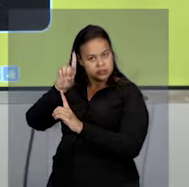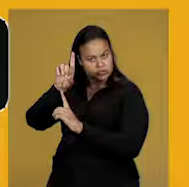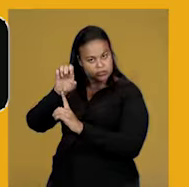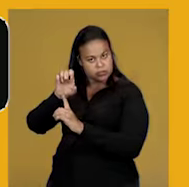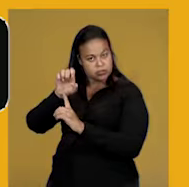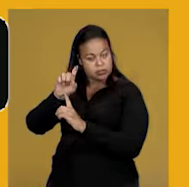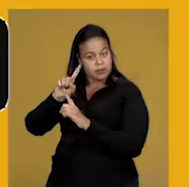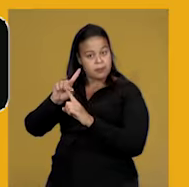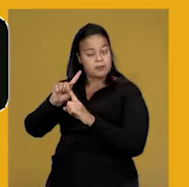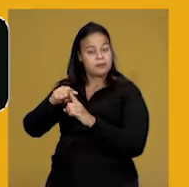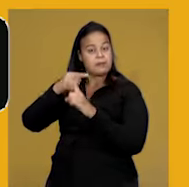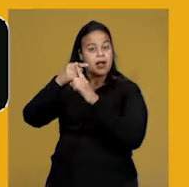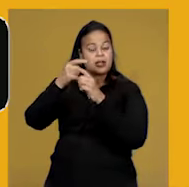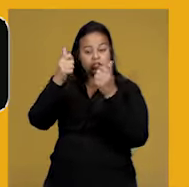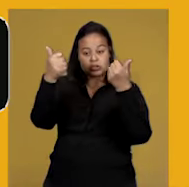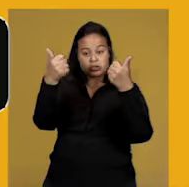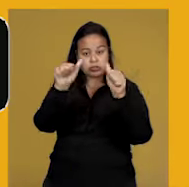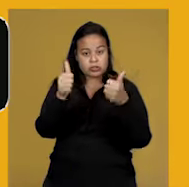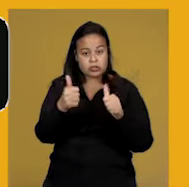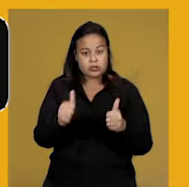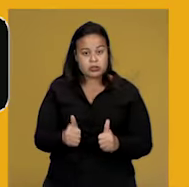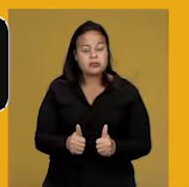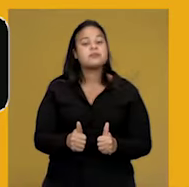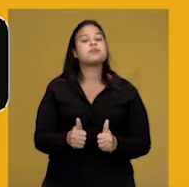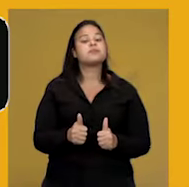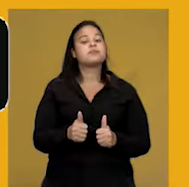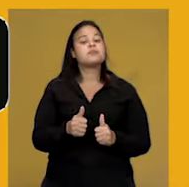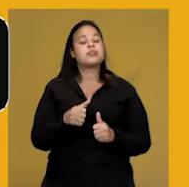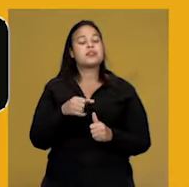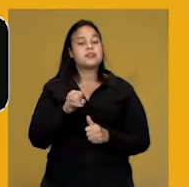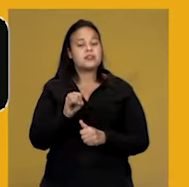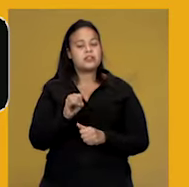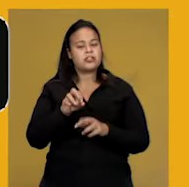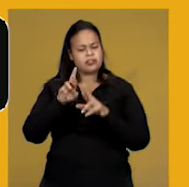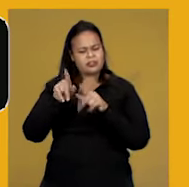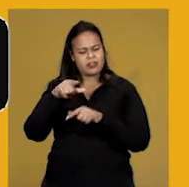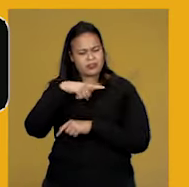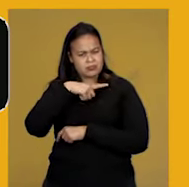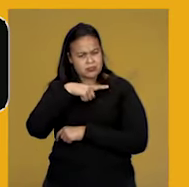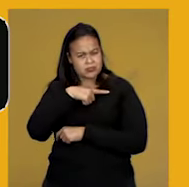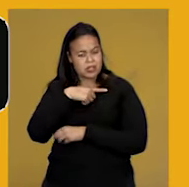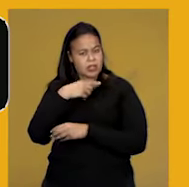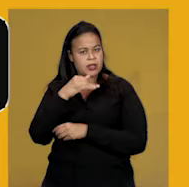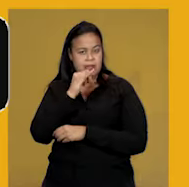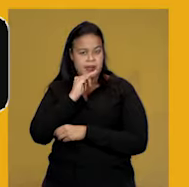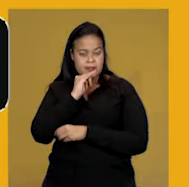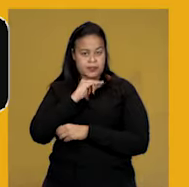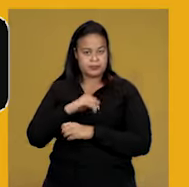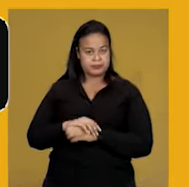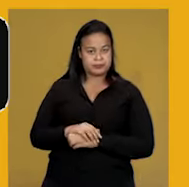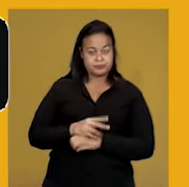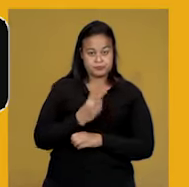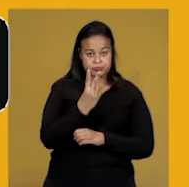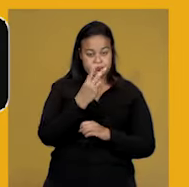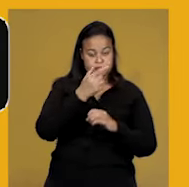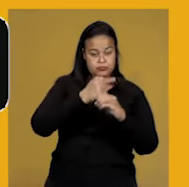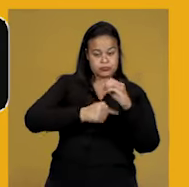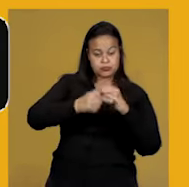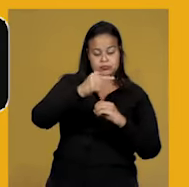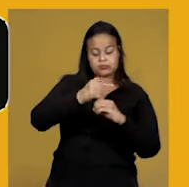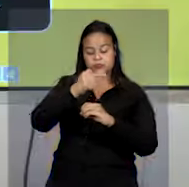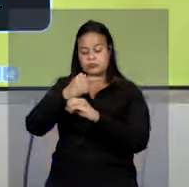Então, se houver uma diferença muito grande de eletronegatividade, por exemplo, eu tenho 2 átomos de